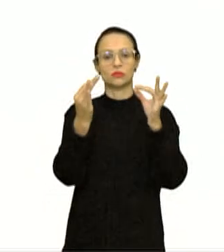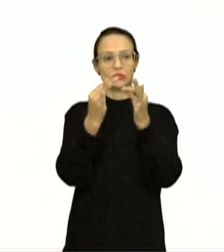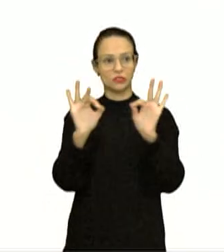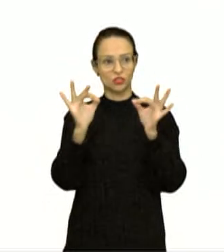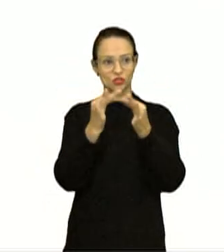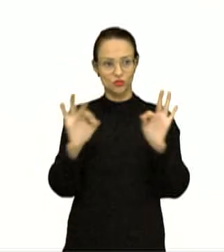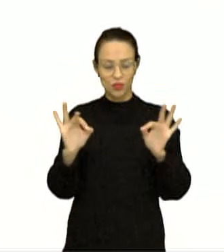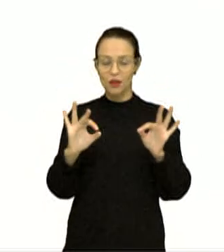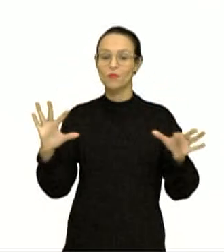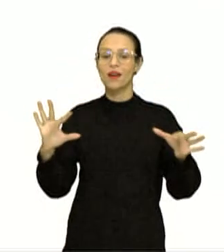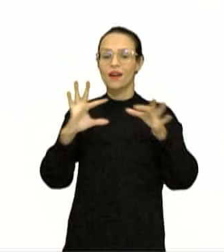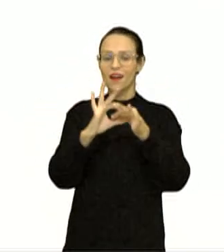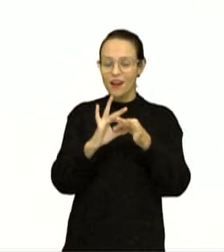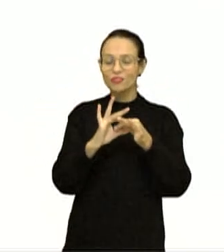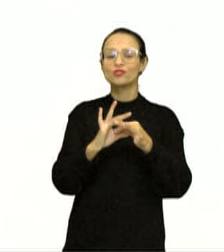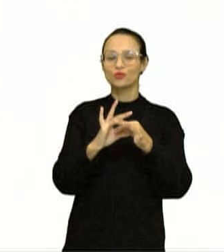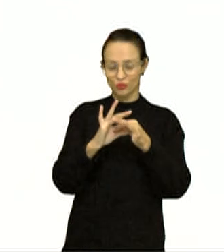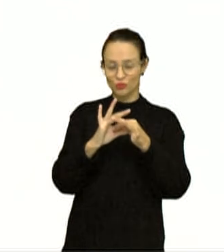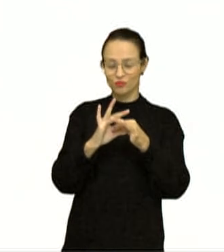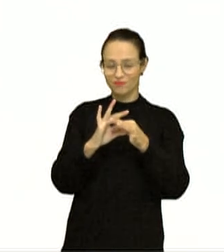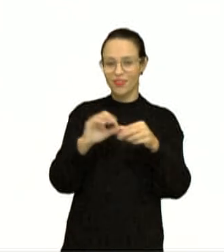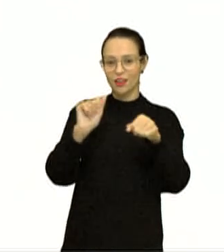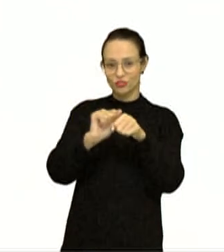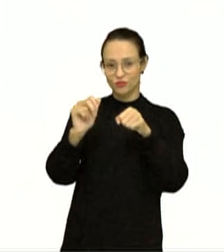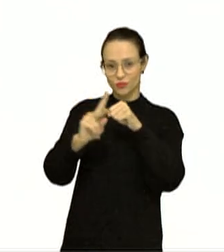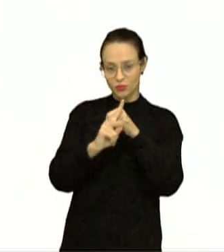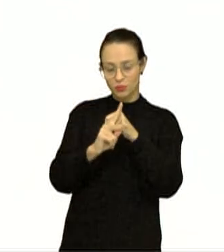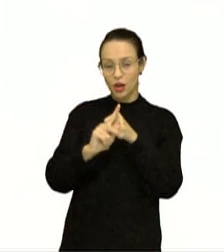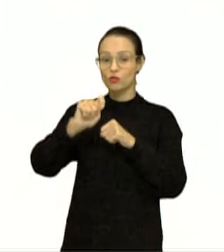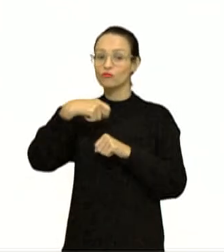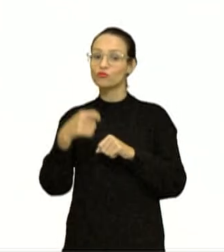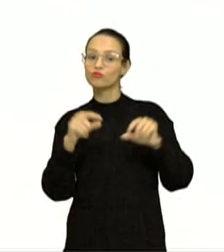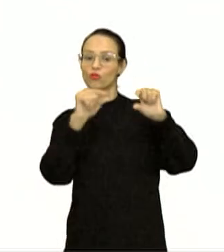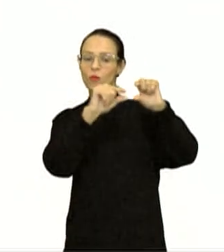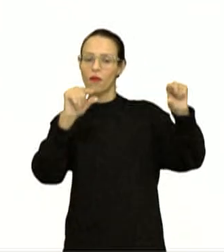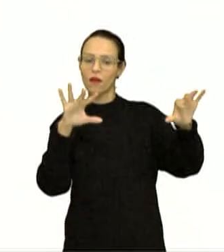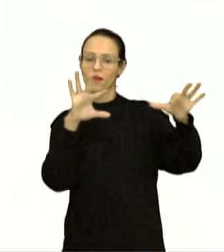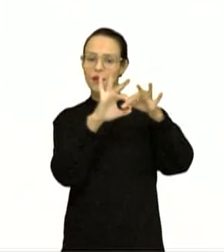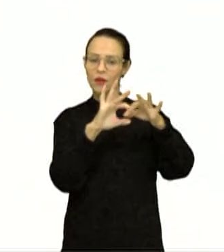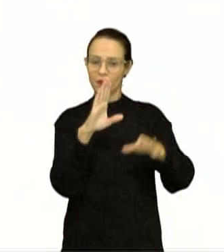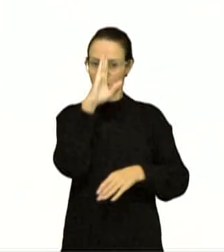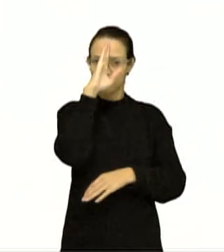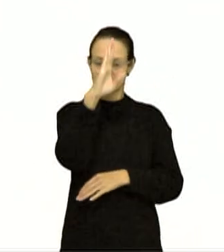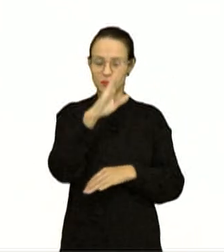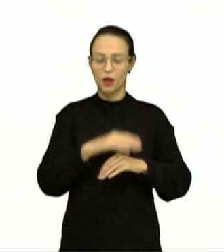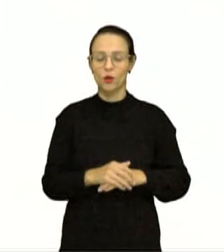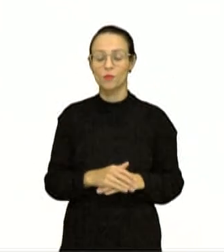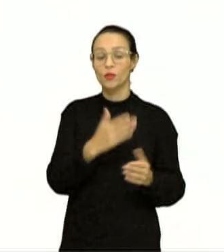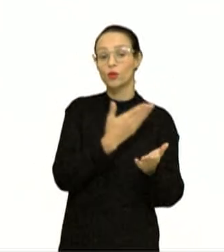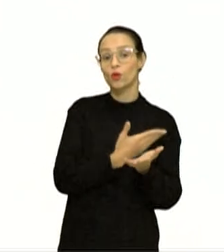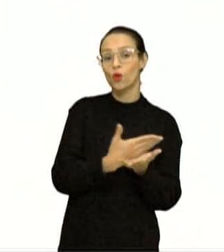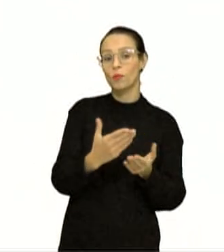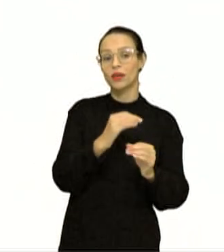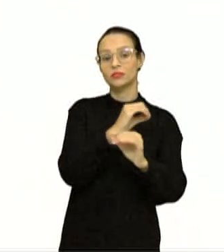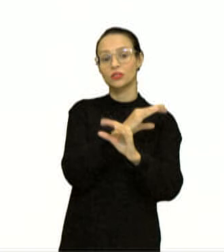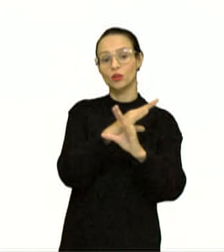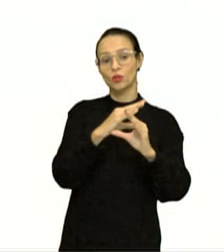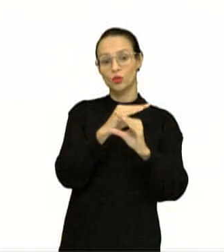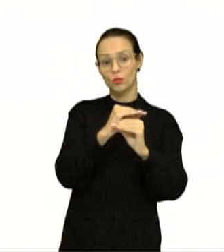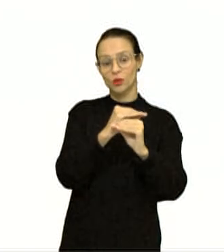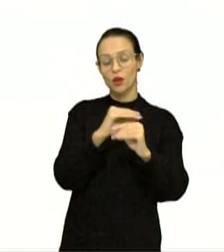de adjunto adverbial em relação à oração principal. É introduzida por uma conjunção ou